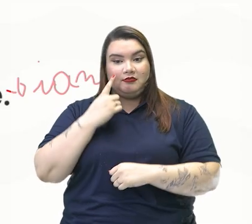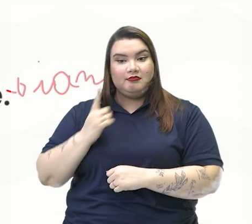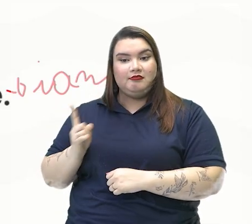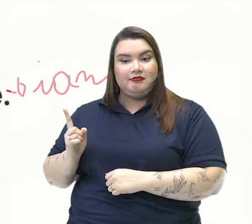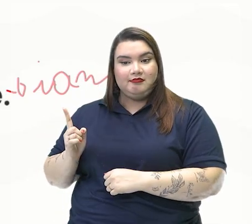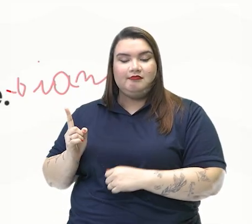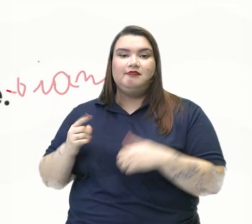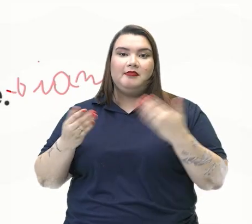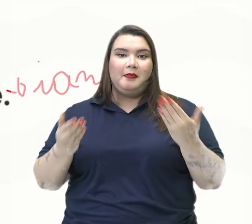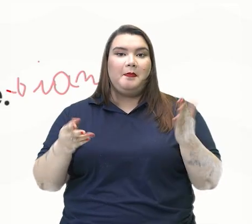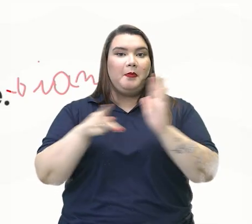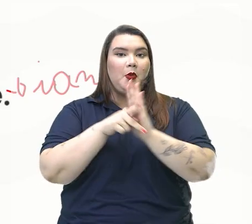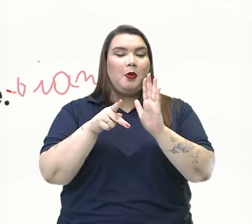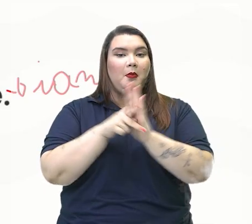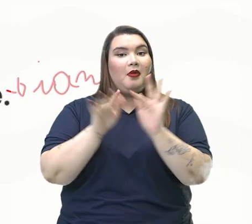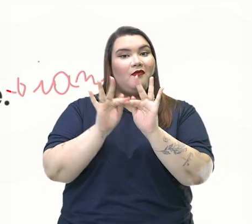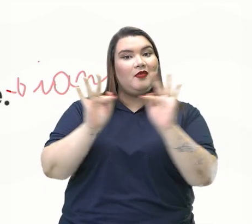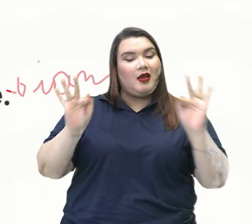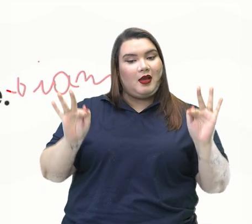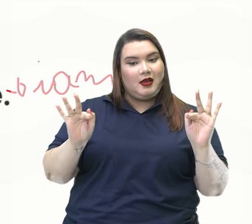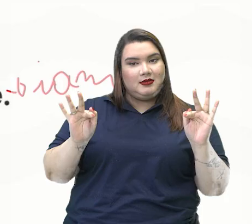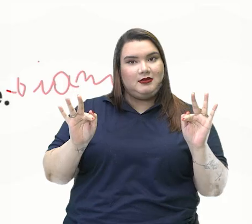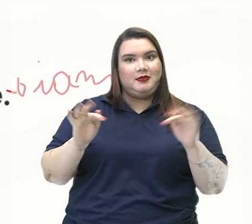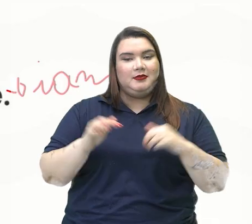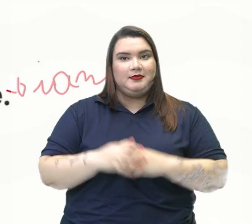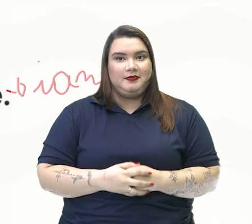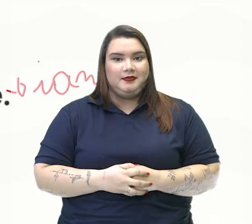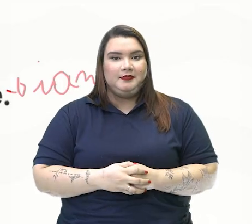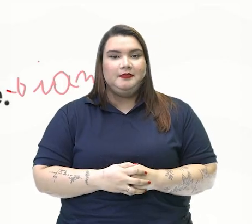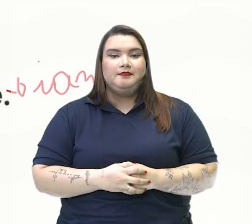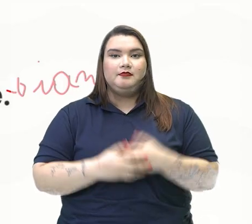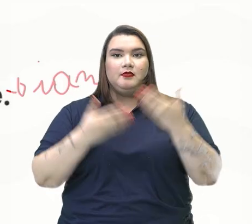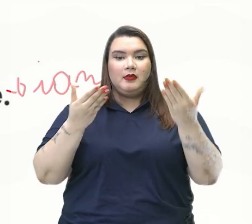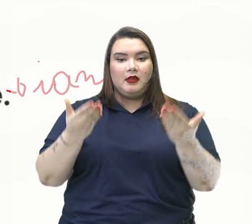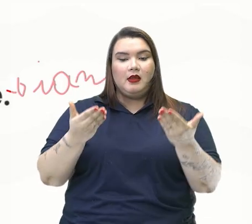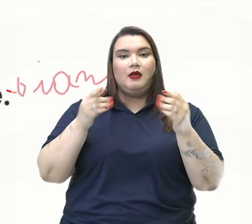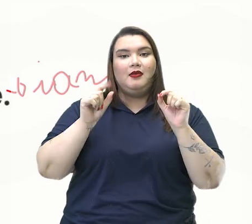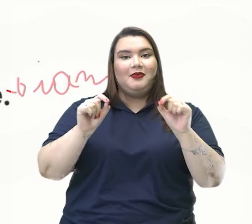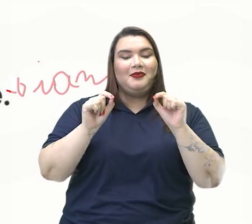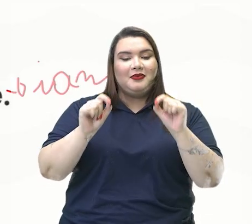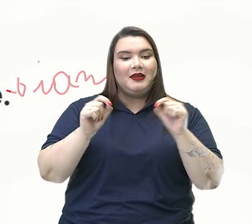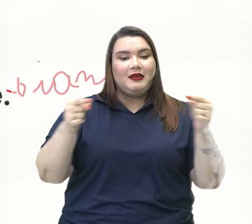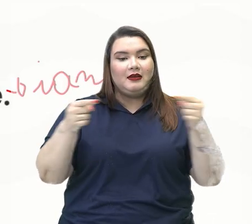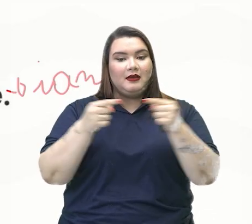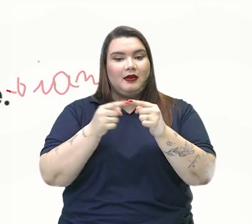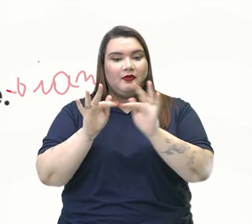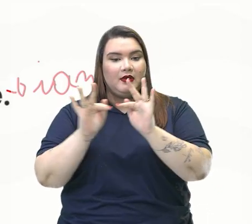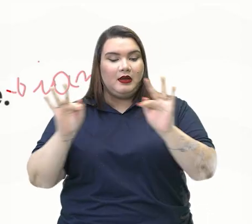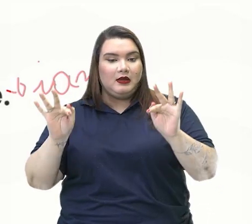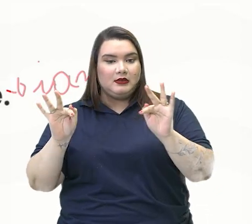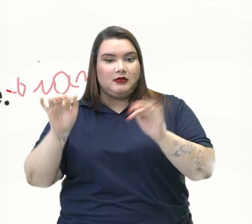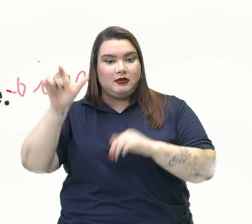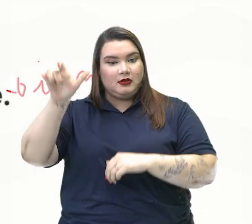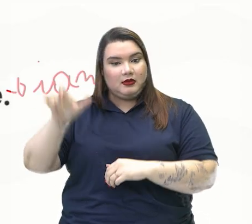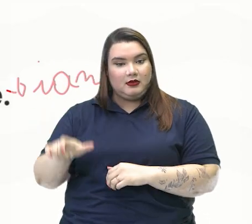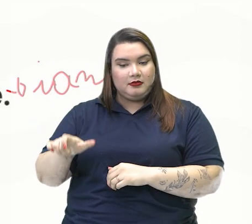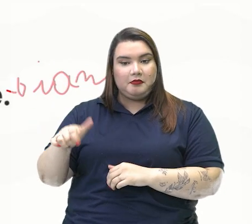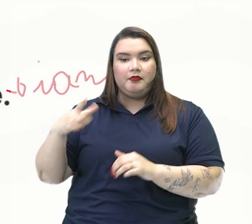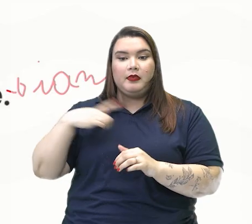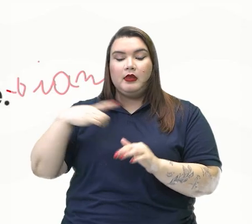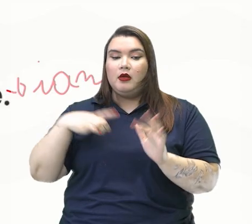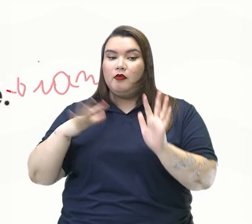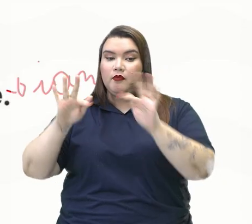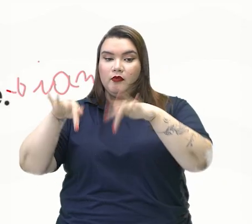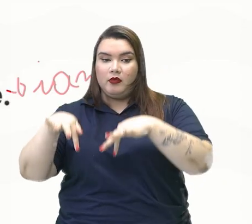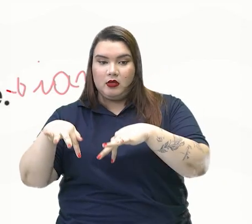relação à primeira frase. Outro exemplo. I have finished. I have finished. Eu terminei. Aqui eu tenho um